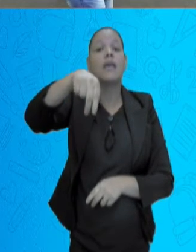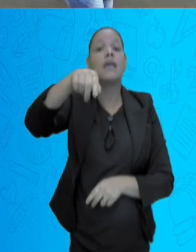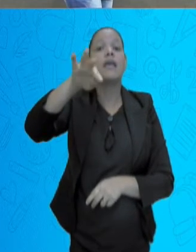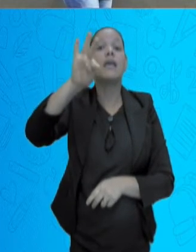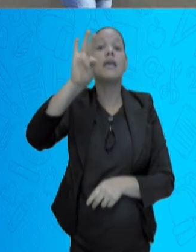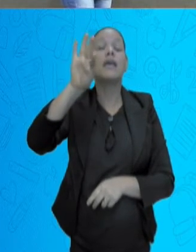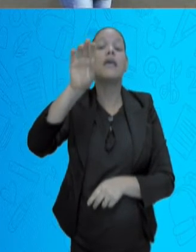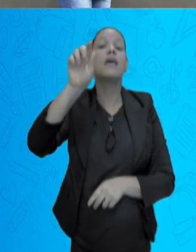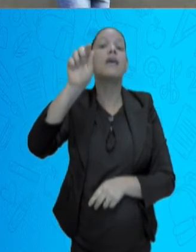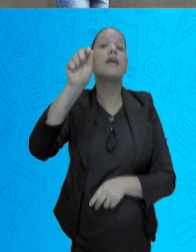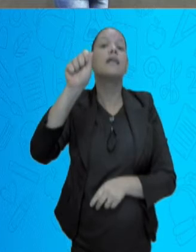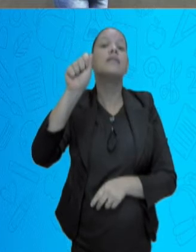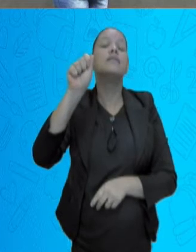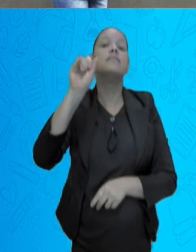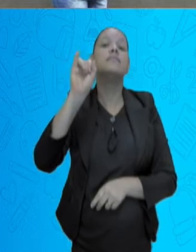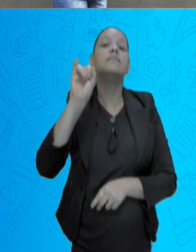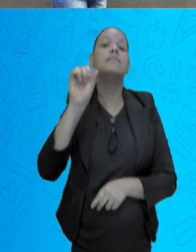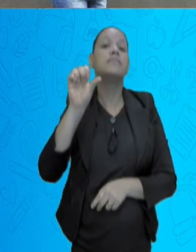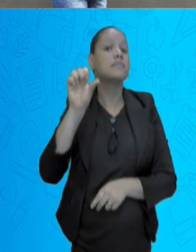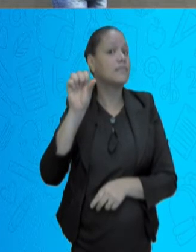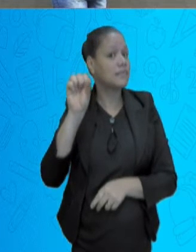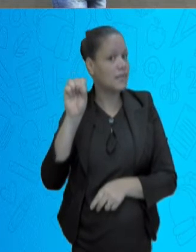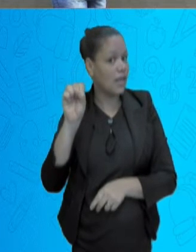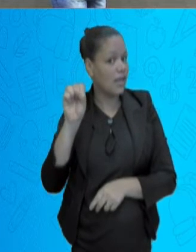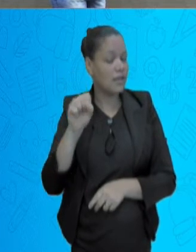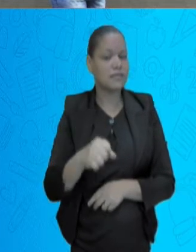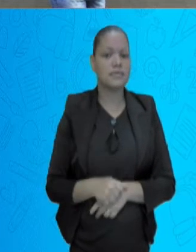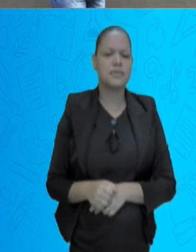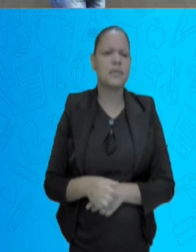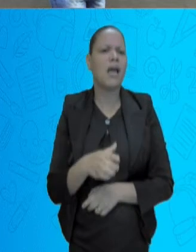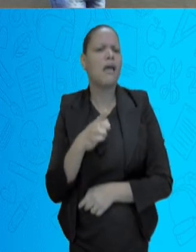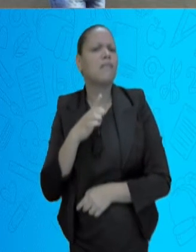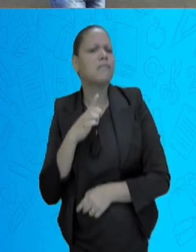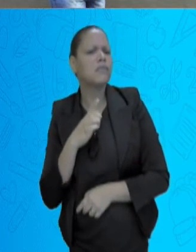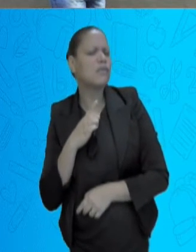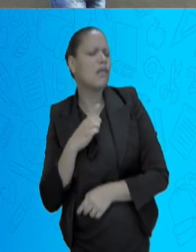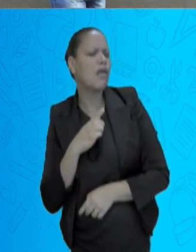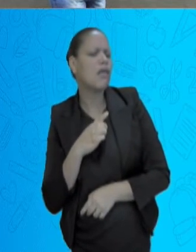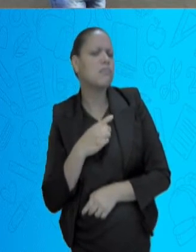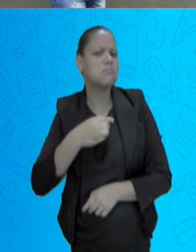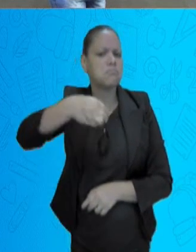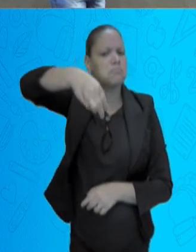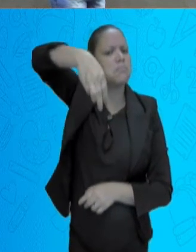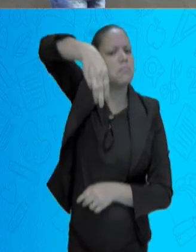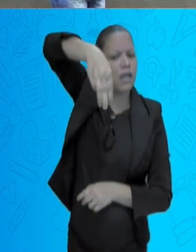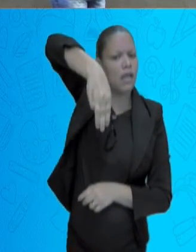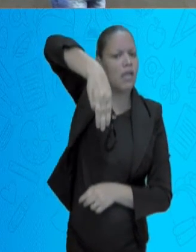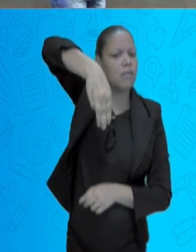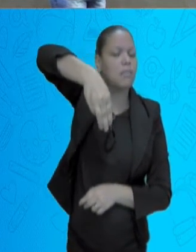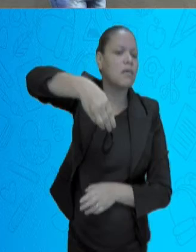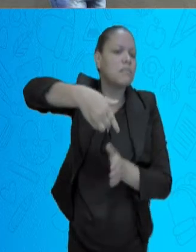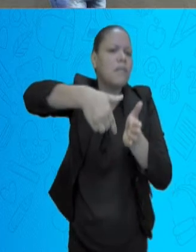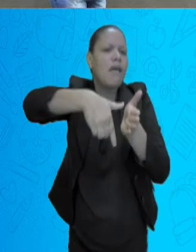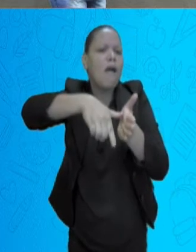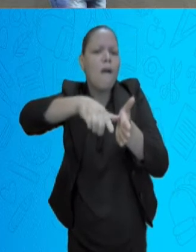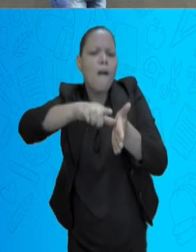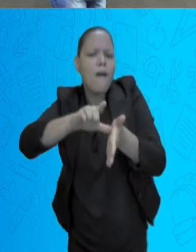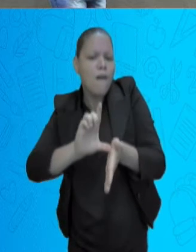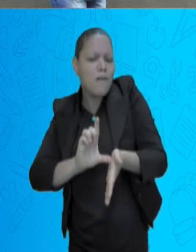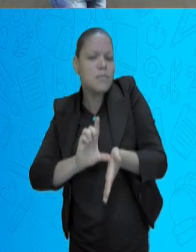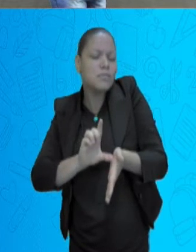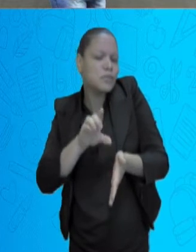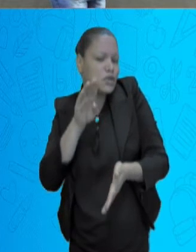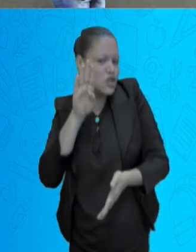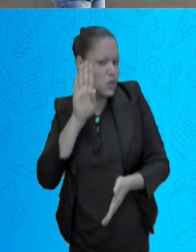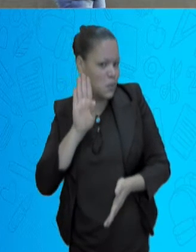a regra que eu só vou usar o M antes de P e B. E as demais consoantes eu uso o